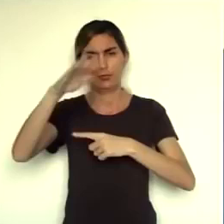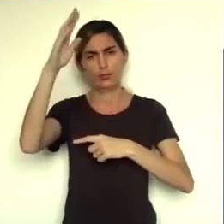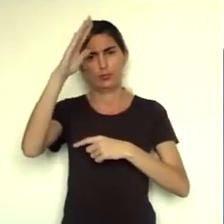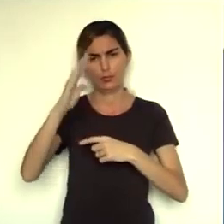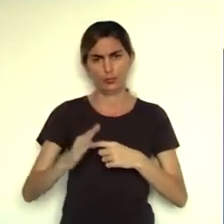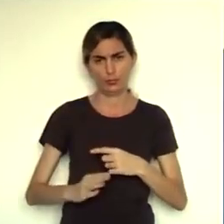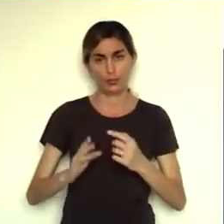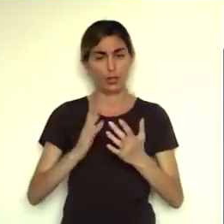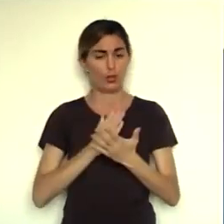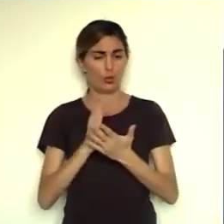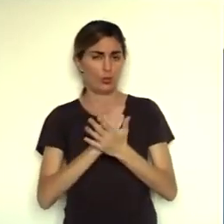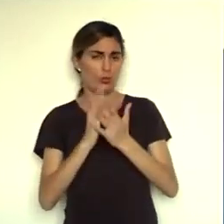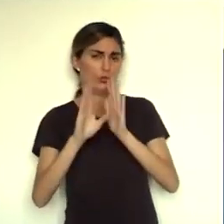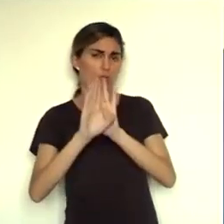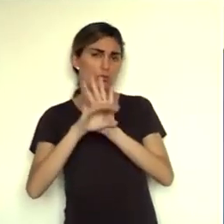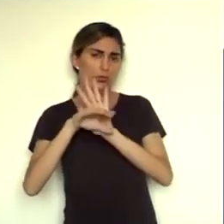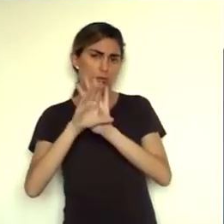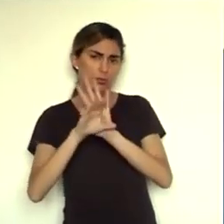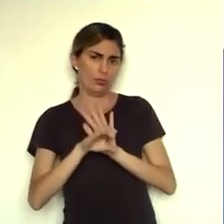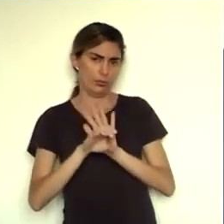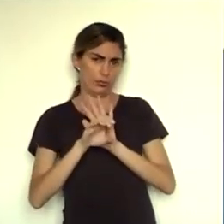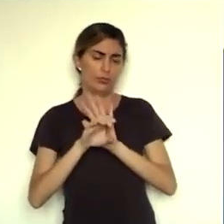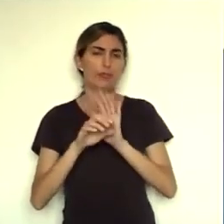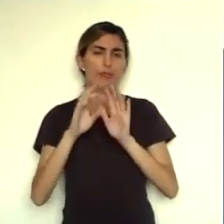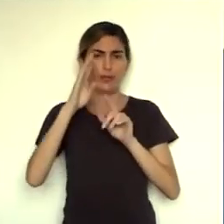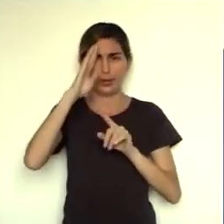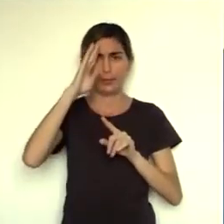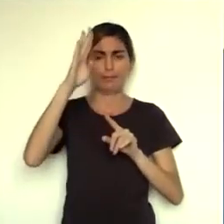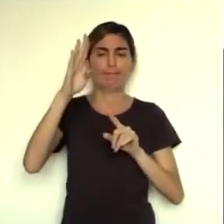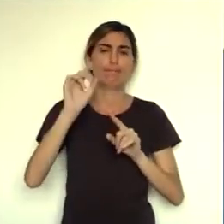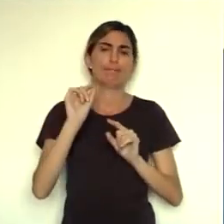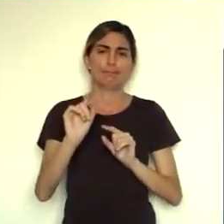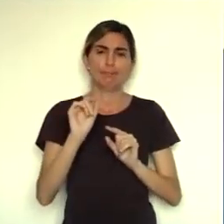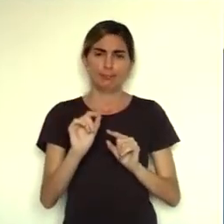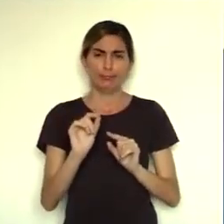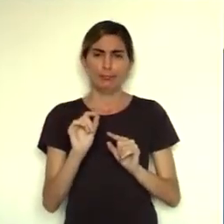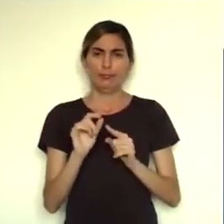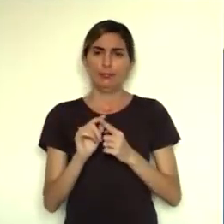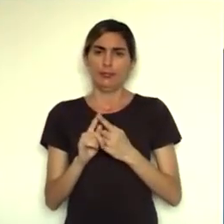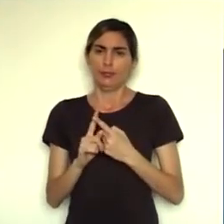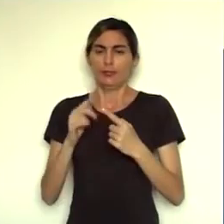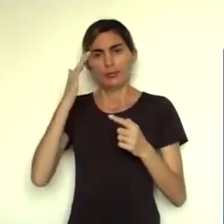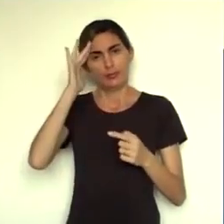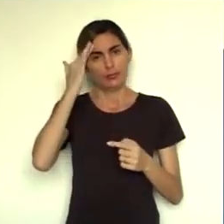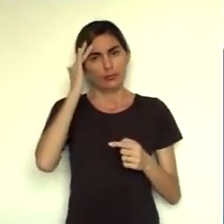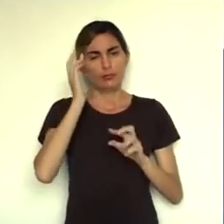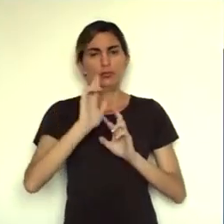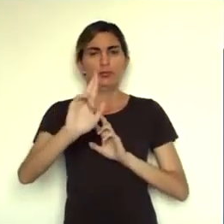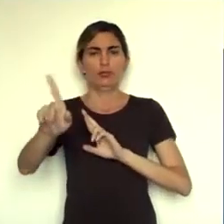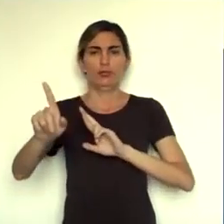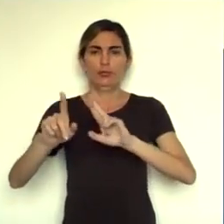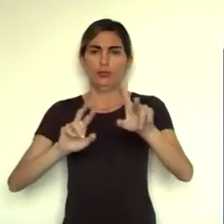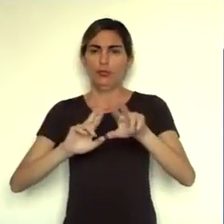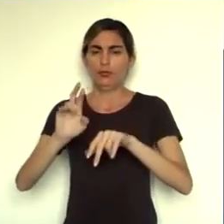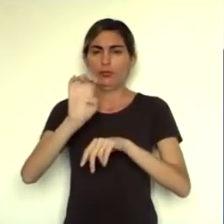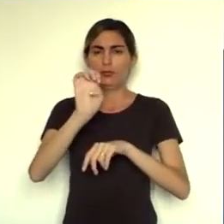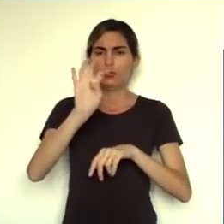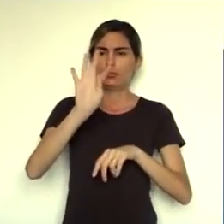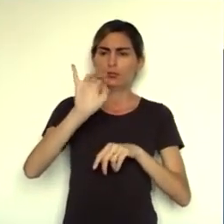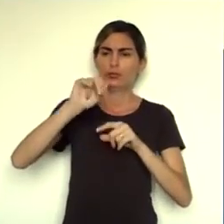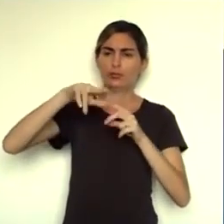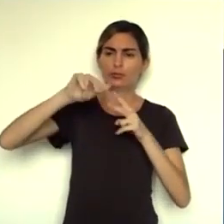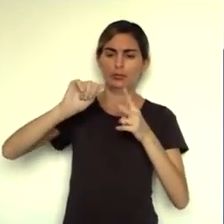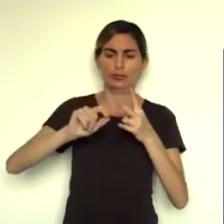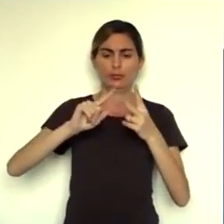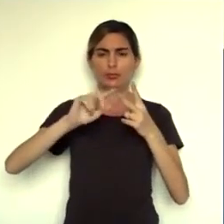Inicialmente, a gente traz alguns conceitos fundamentais. Um dos principais é compreender a diferença entre